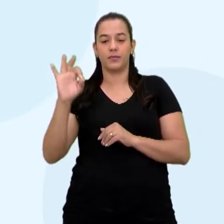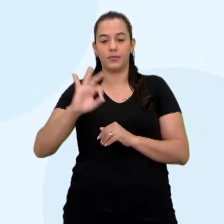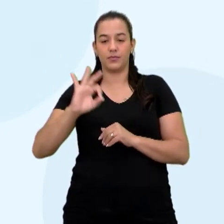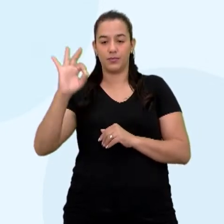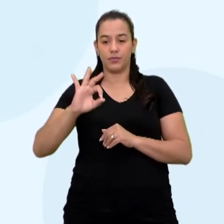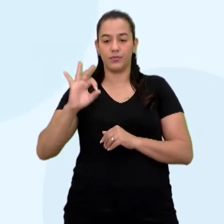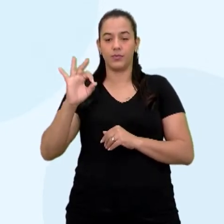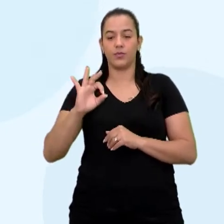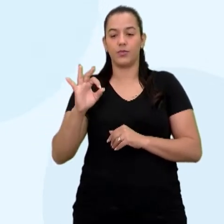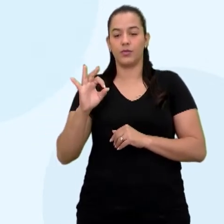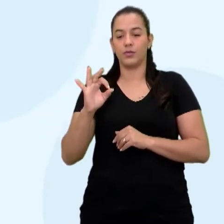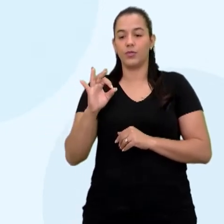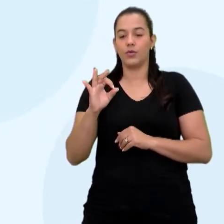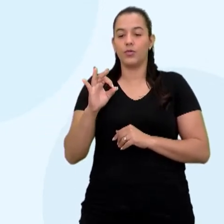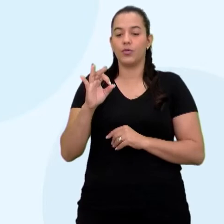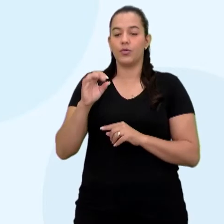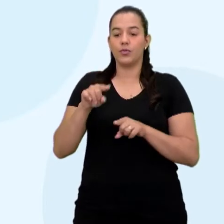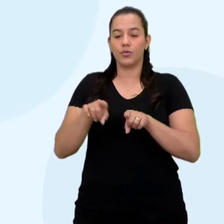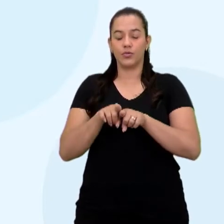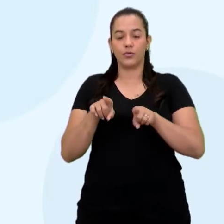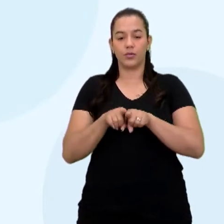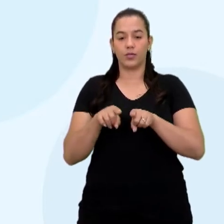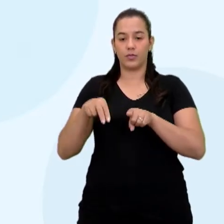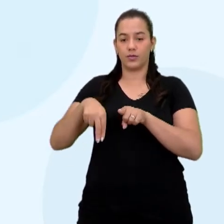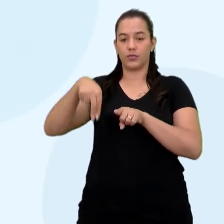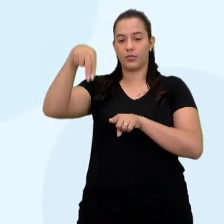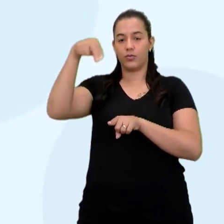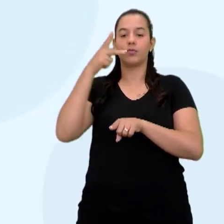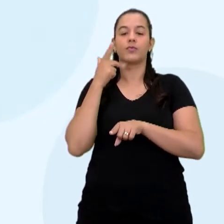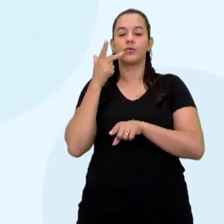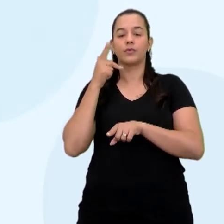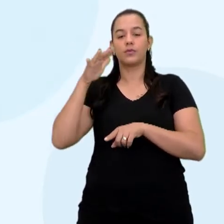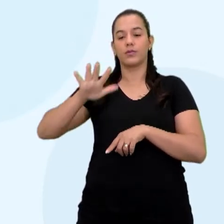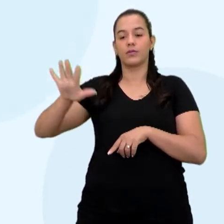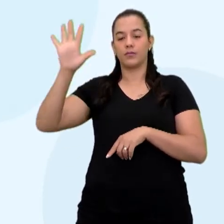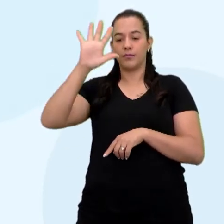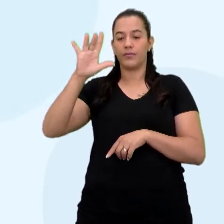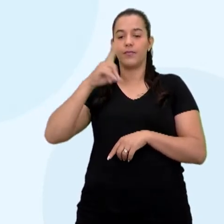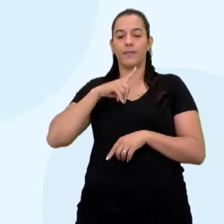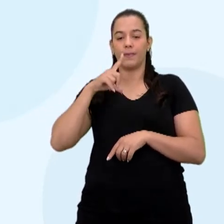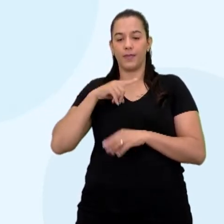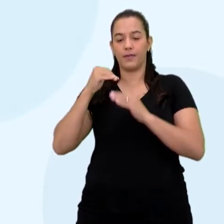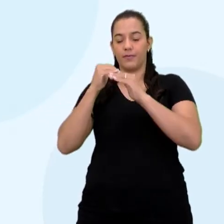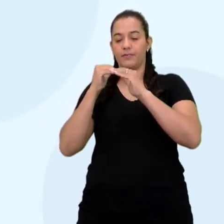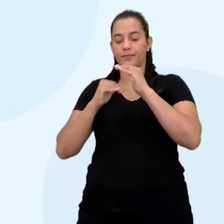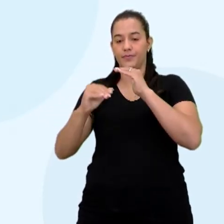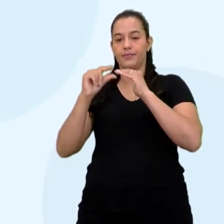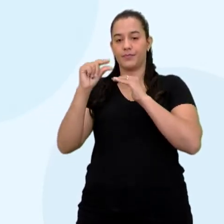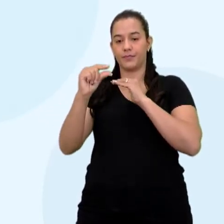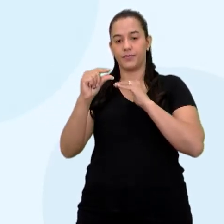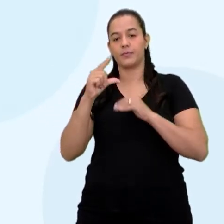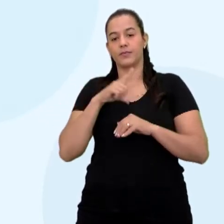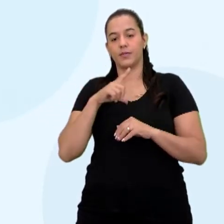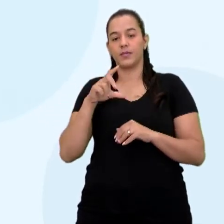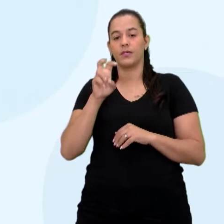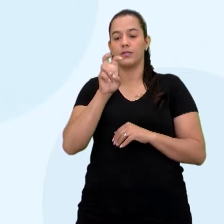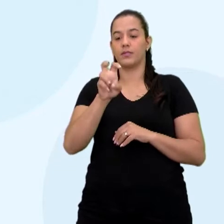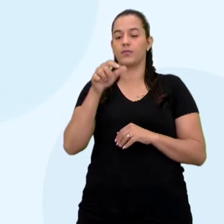O Nordeste, de 57,4%, teve uma pequena queda em 2020